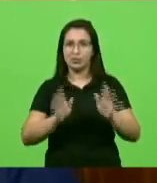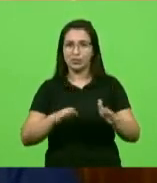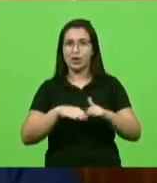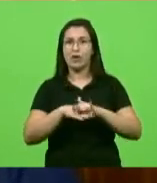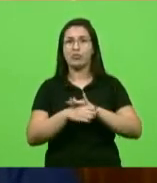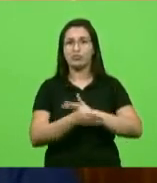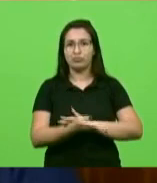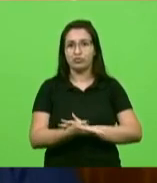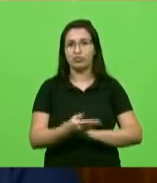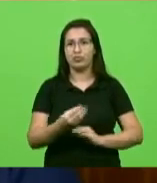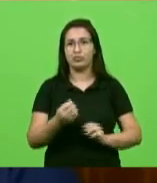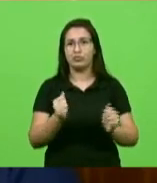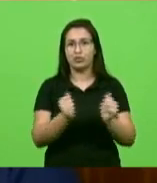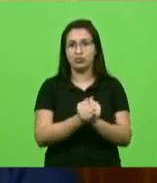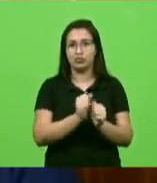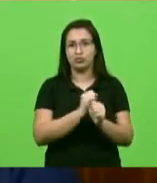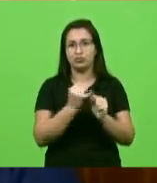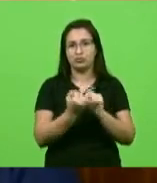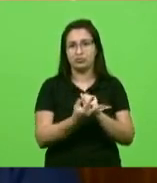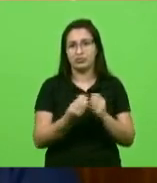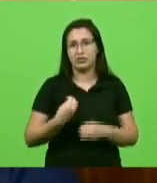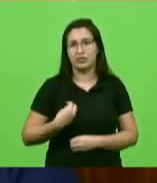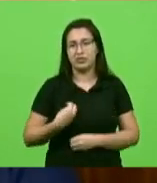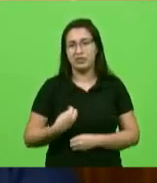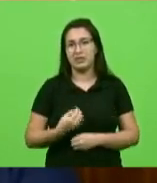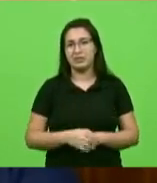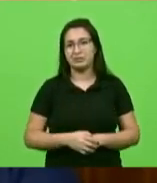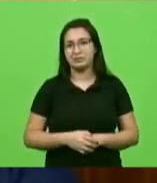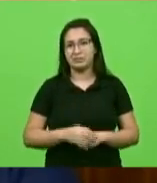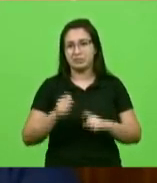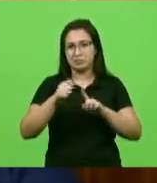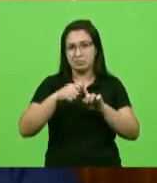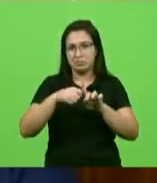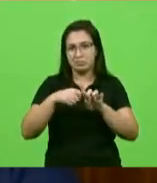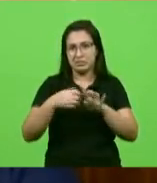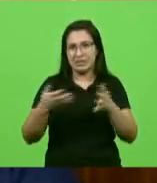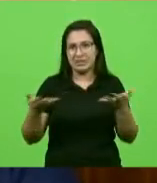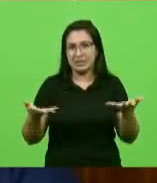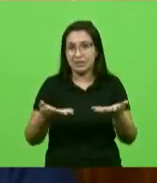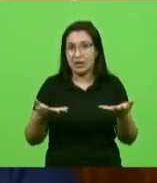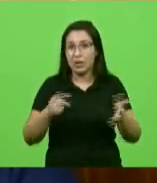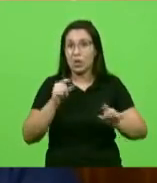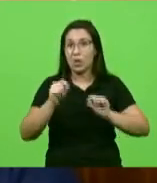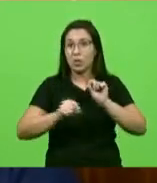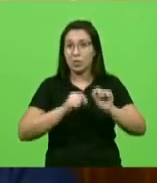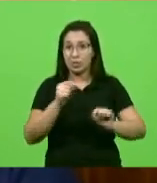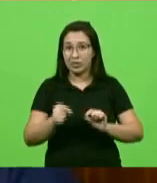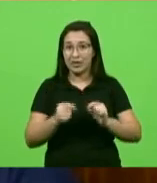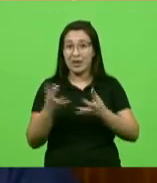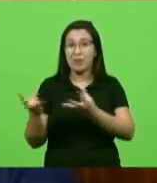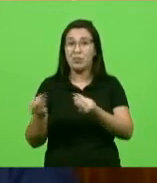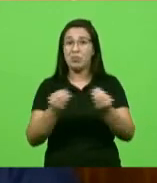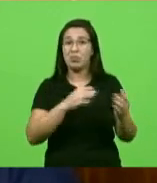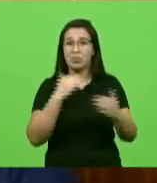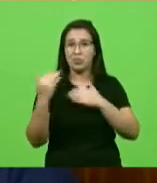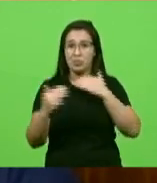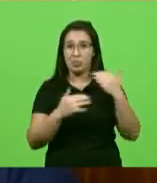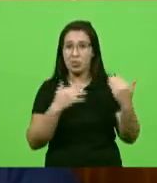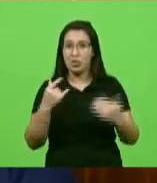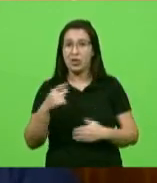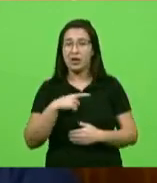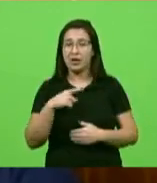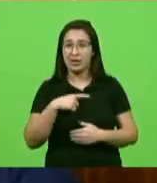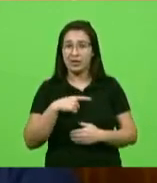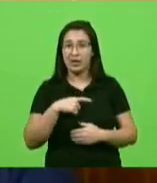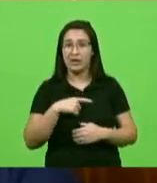precisamos e faltou nesses 12 meses, com um custo brutal de vidas, foram as ações concretas voltadas à